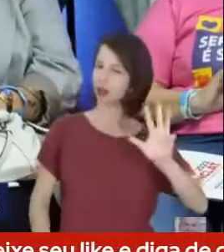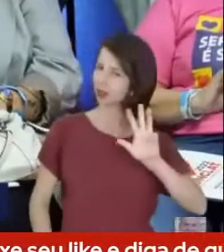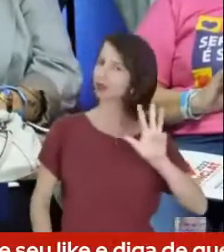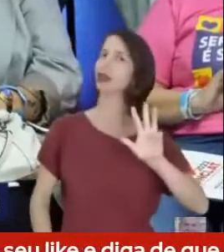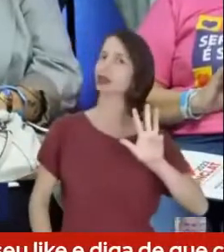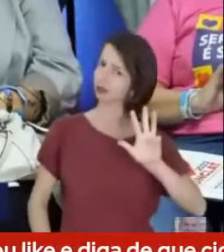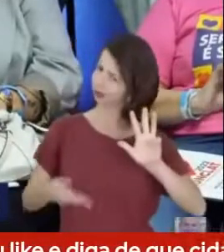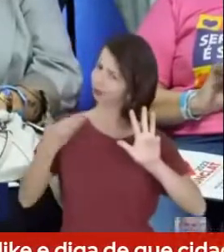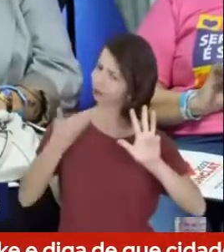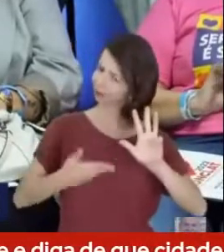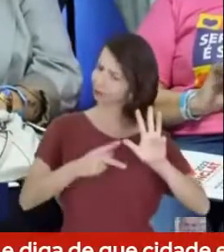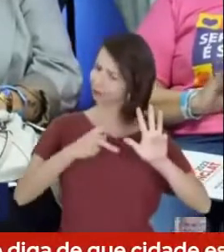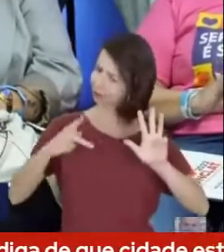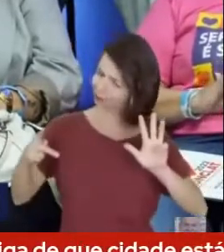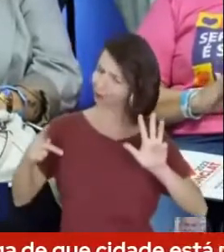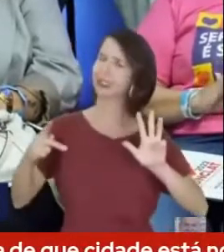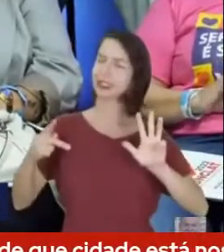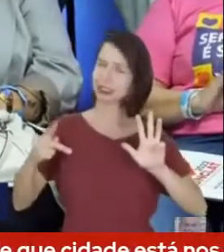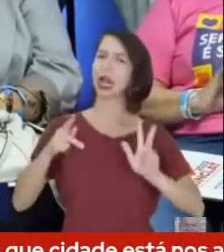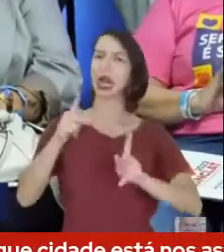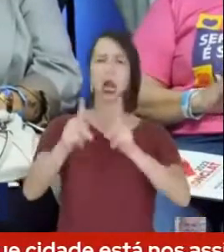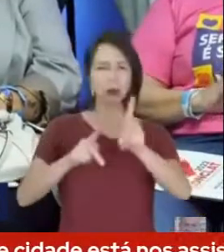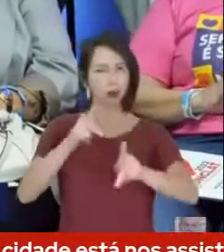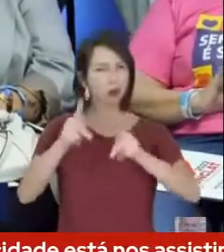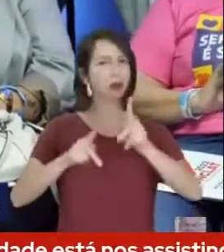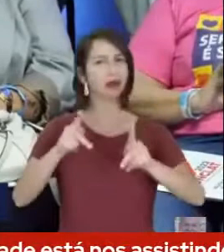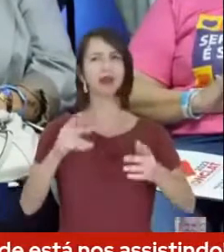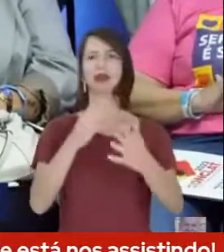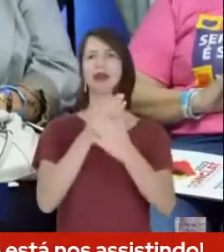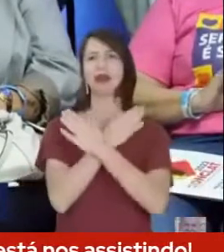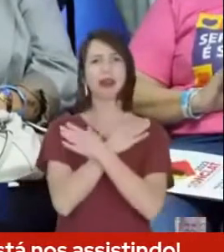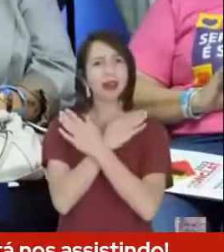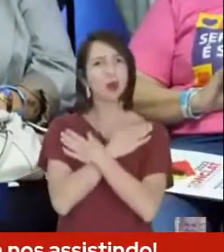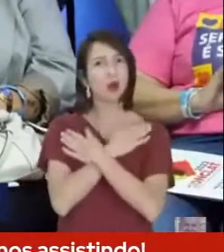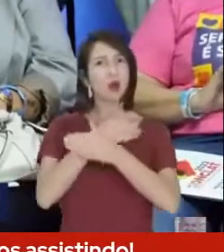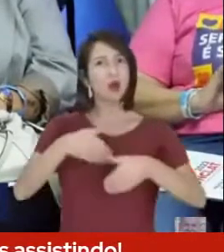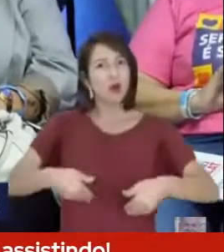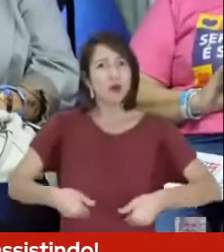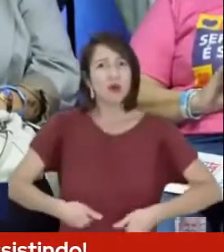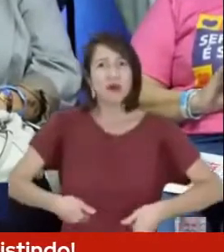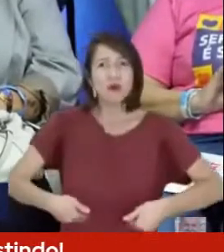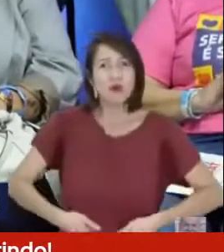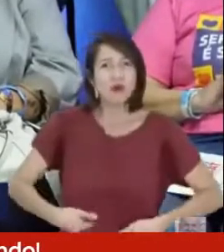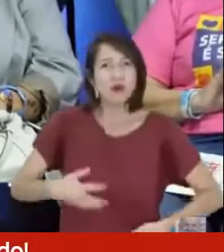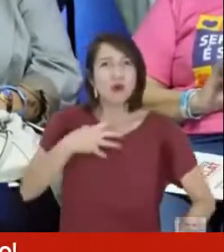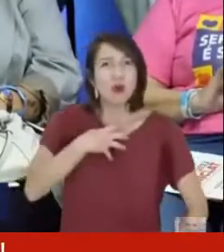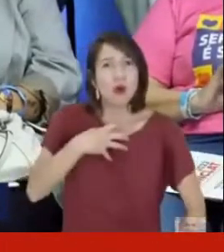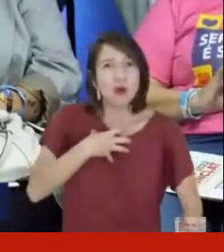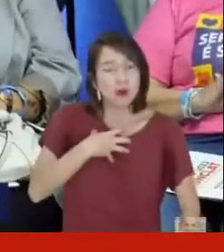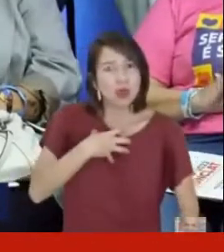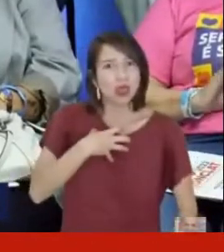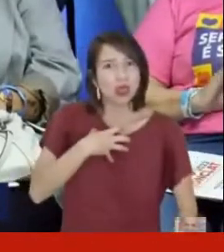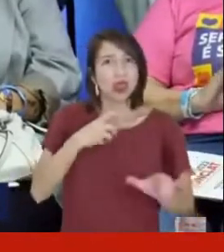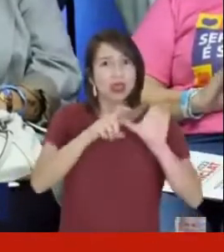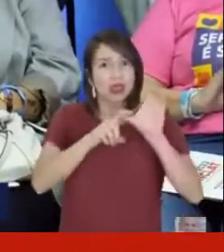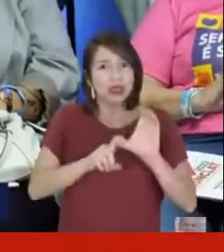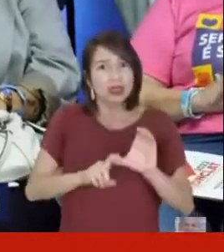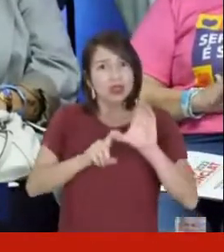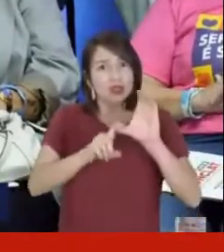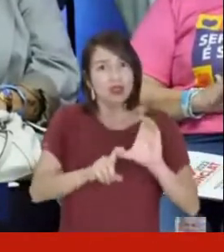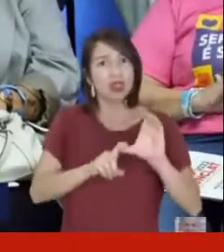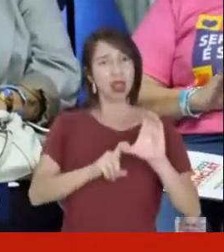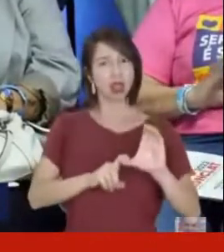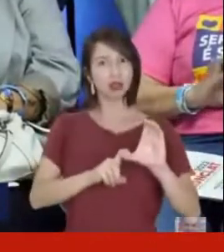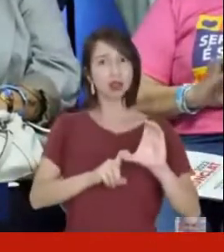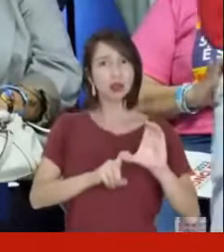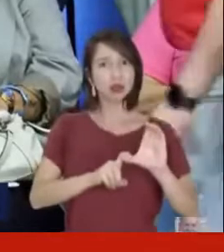está desempregada, ou está passando fome, ou está endividada. Aqueles que têm emprego, que têm salário,